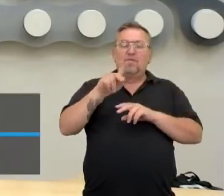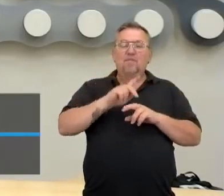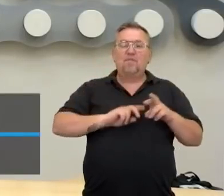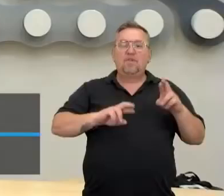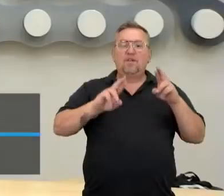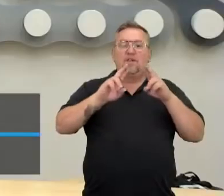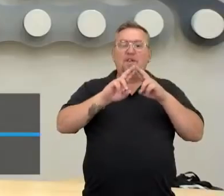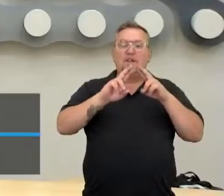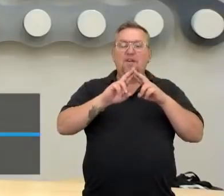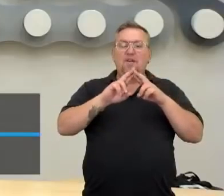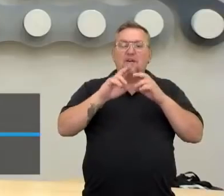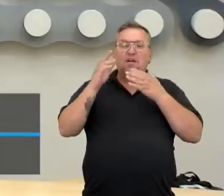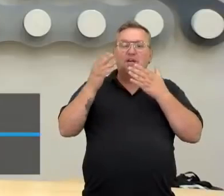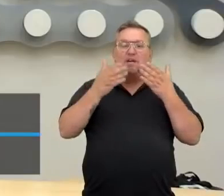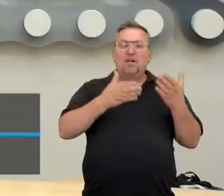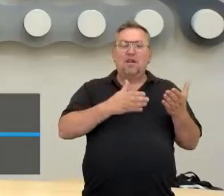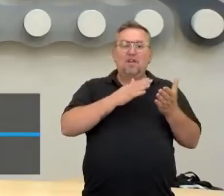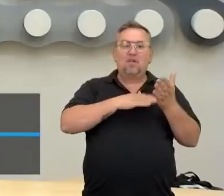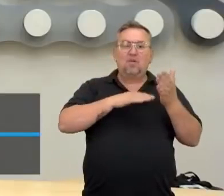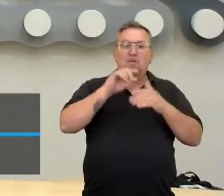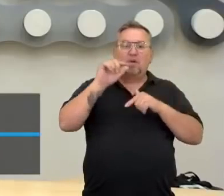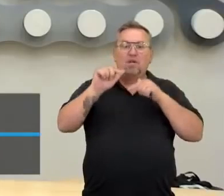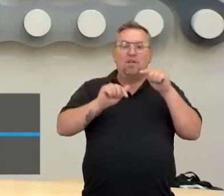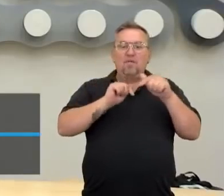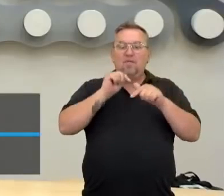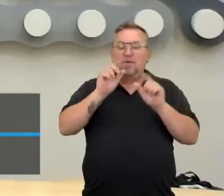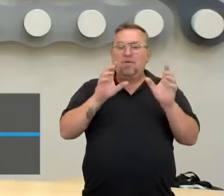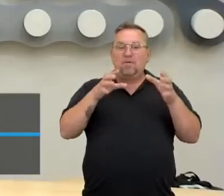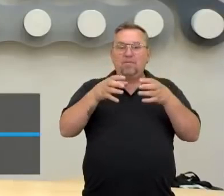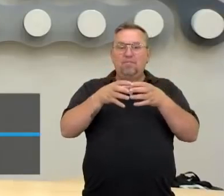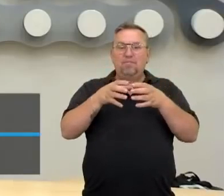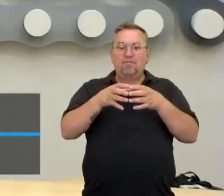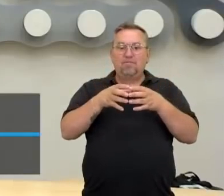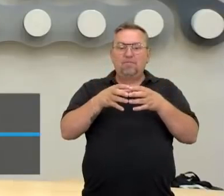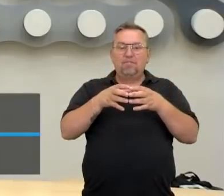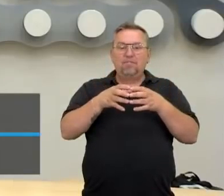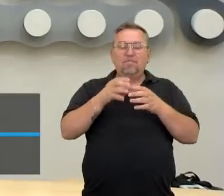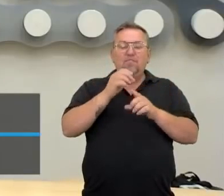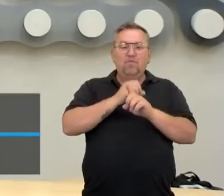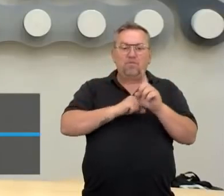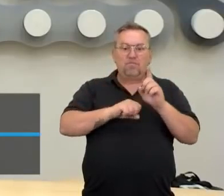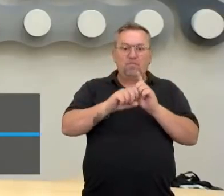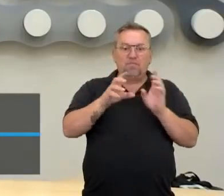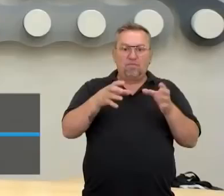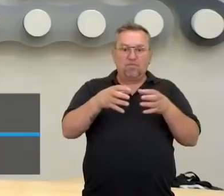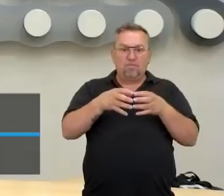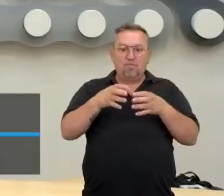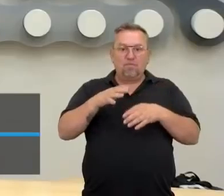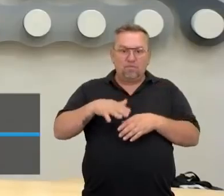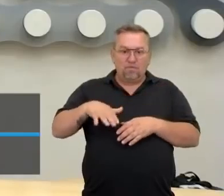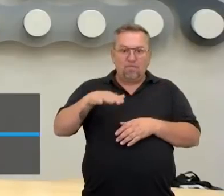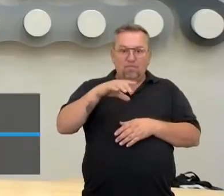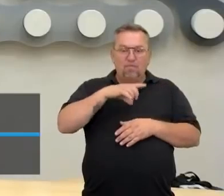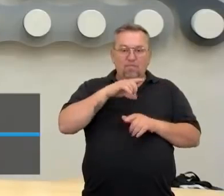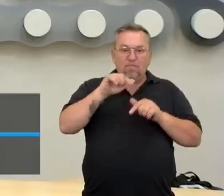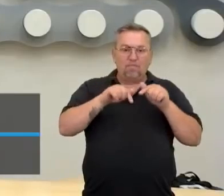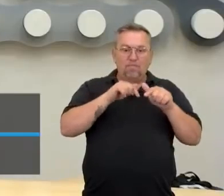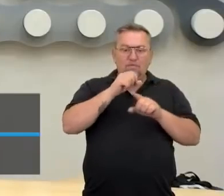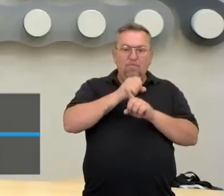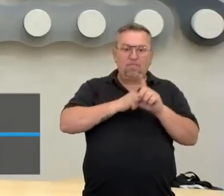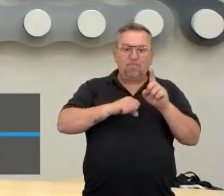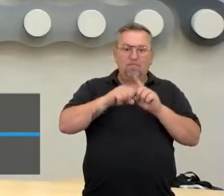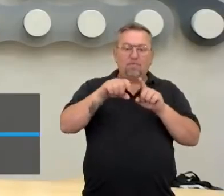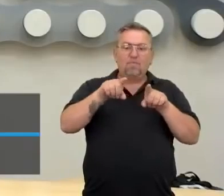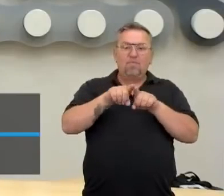rede e traz toda essa parte de trabalho comunitário com a sociedade, enfim, com os grupos ali. Ele também tem esse trabalho social,